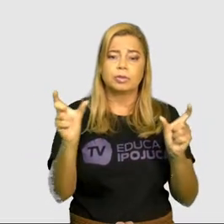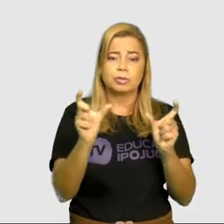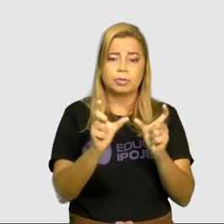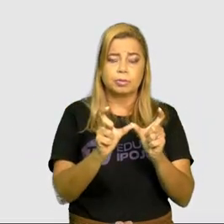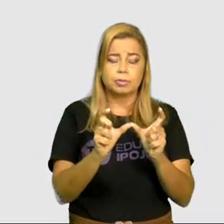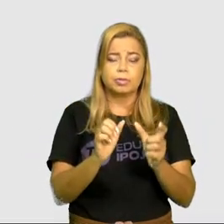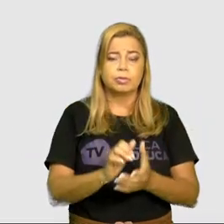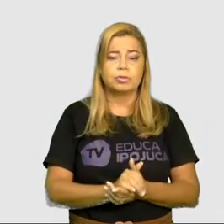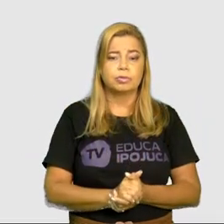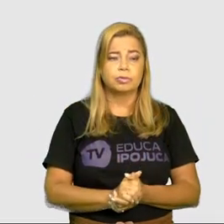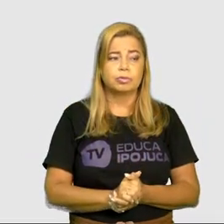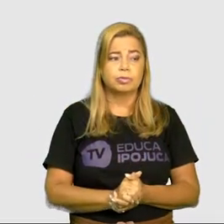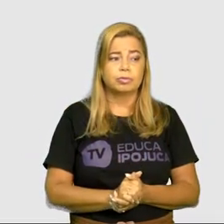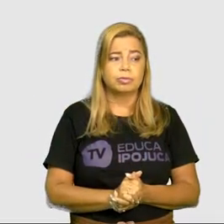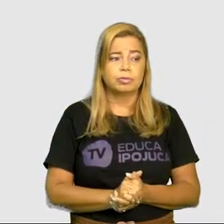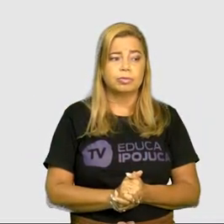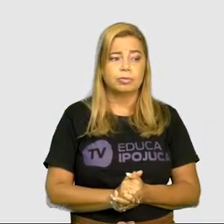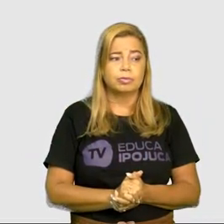igual